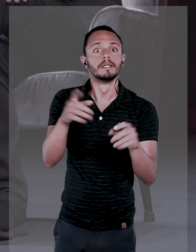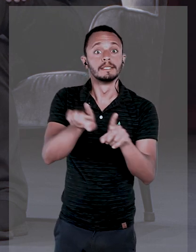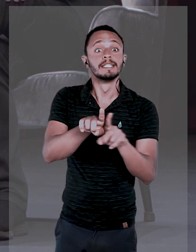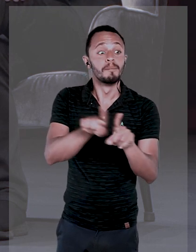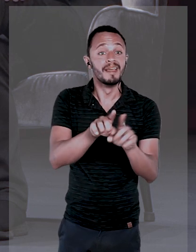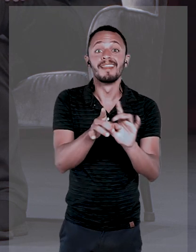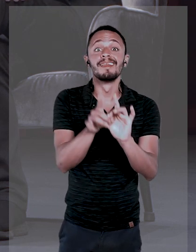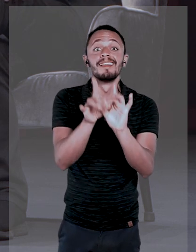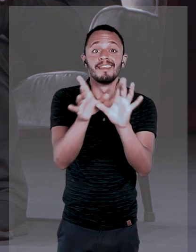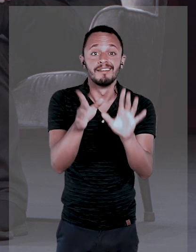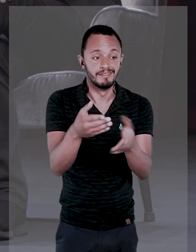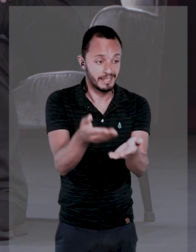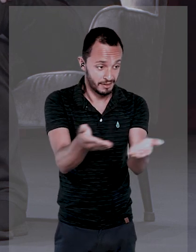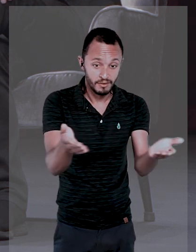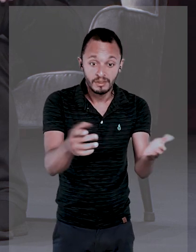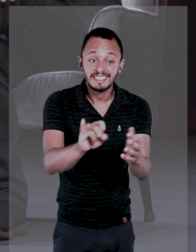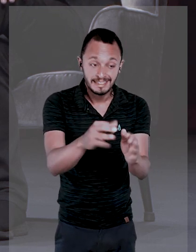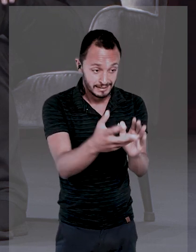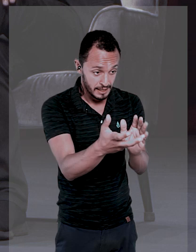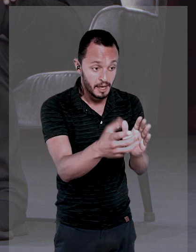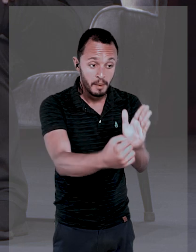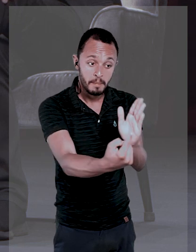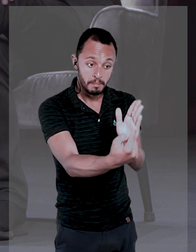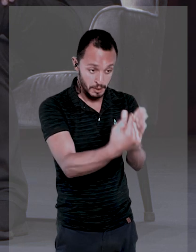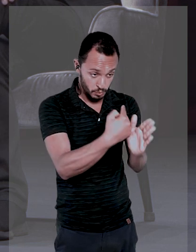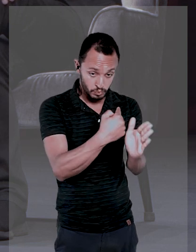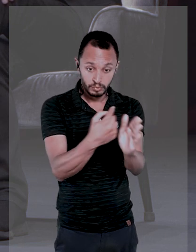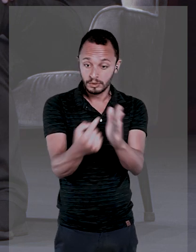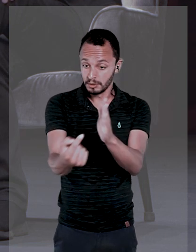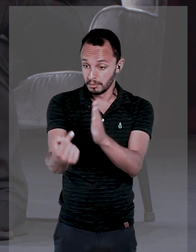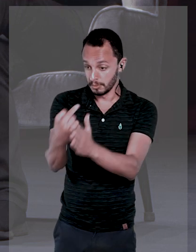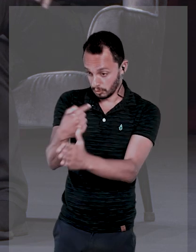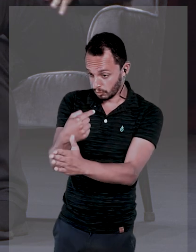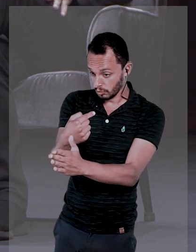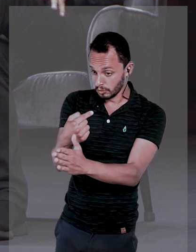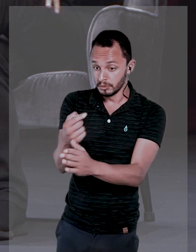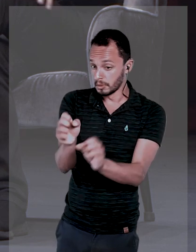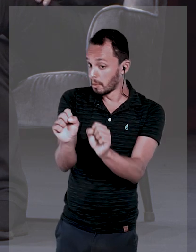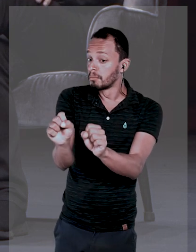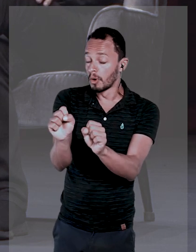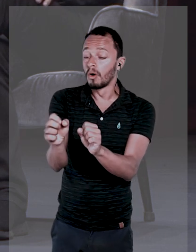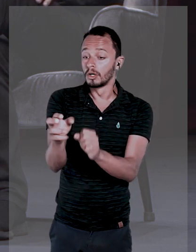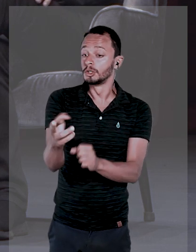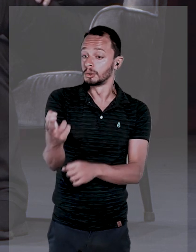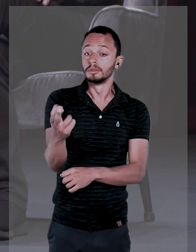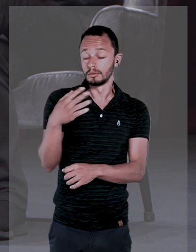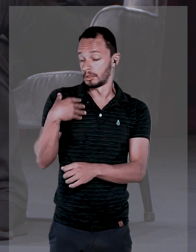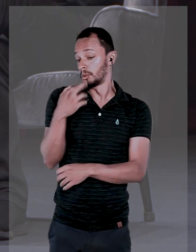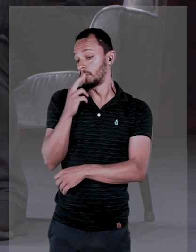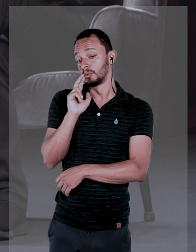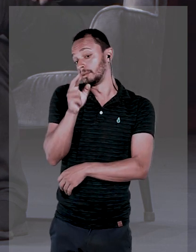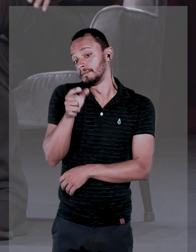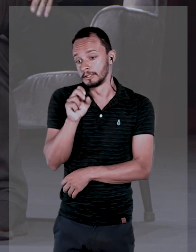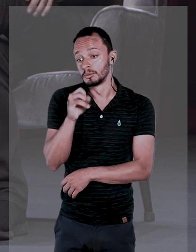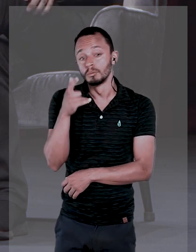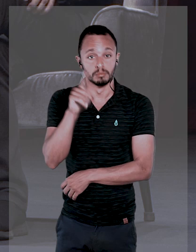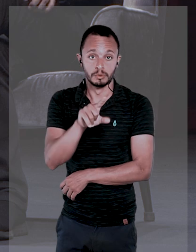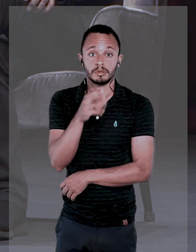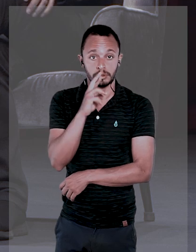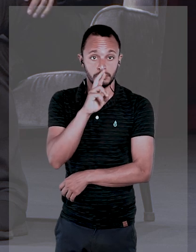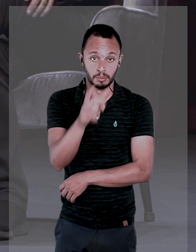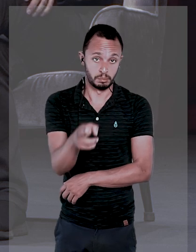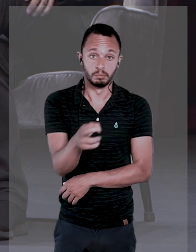fosse aberta também à plateia, que vocês fizessem as vossas perguntas ou dissessem o que vos apetecer